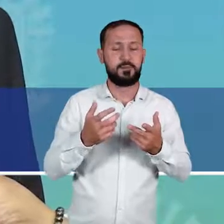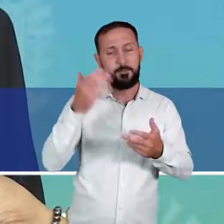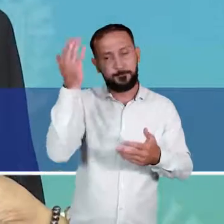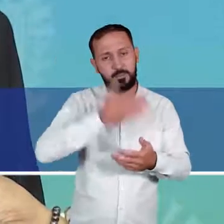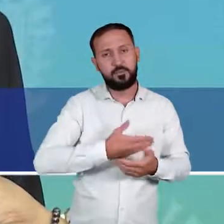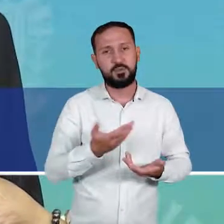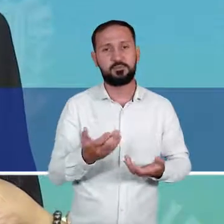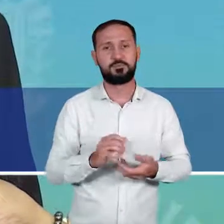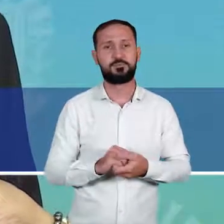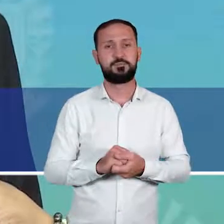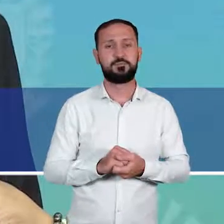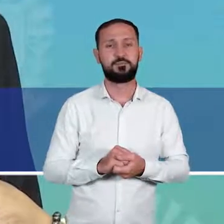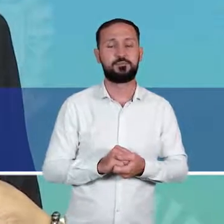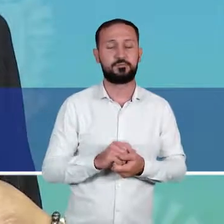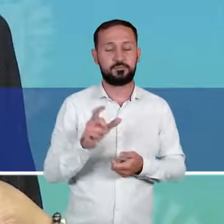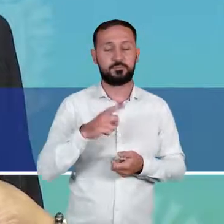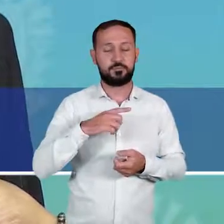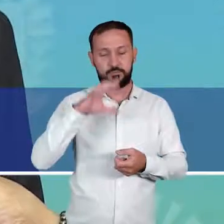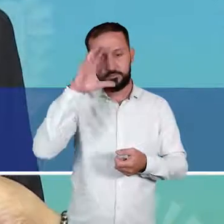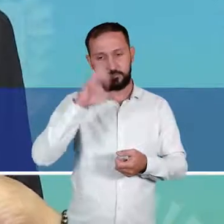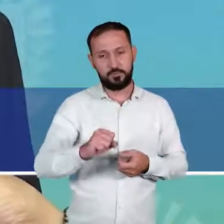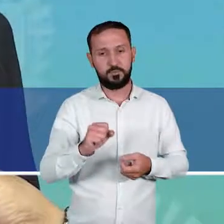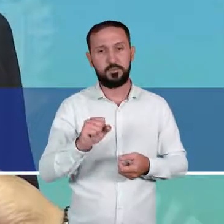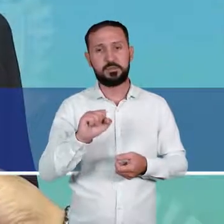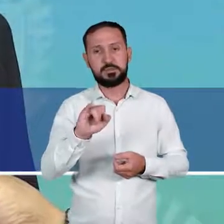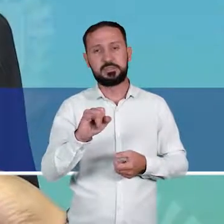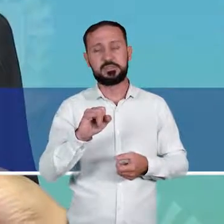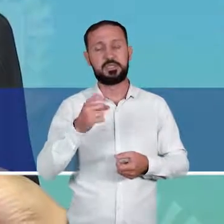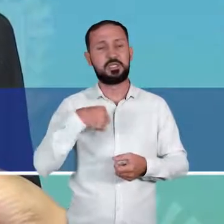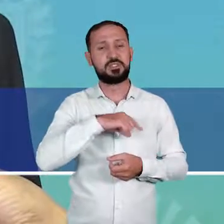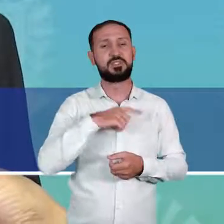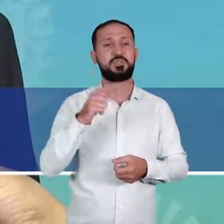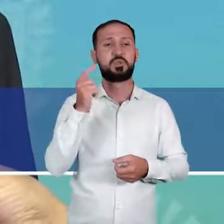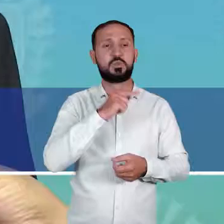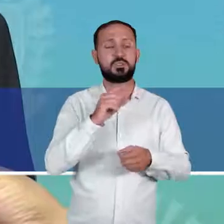Isso seria resolvido